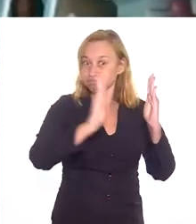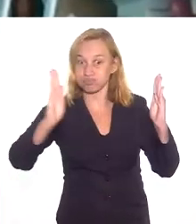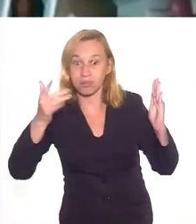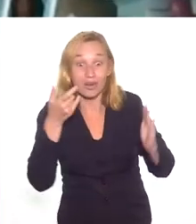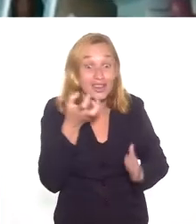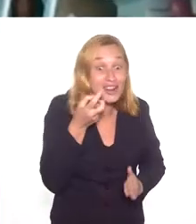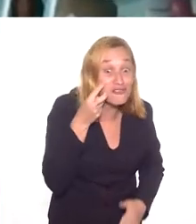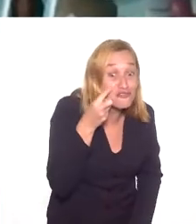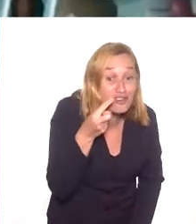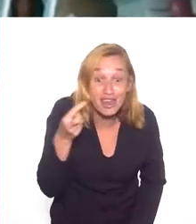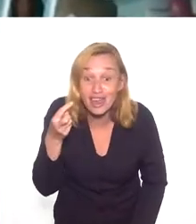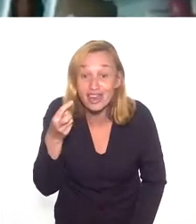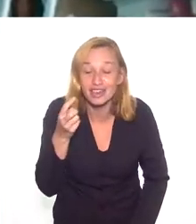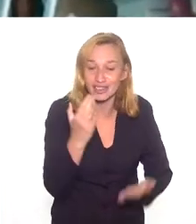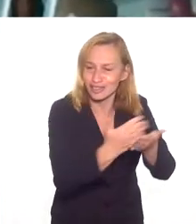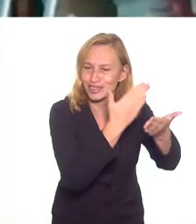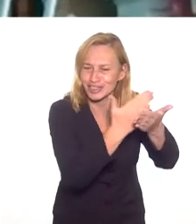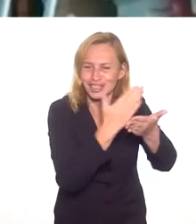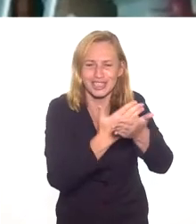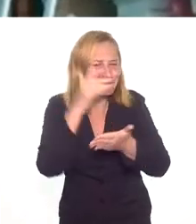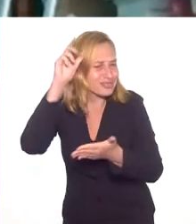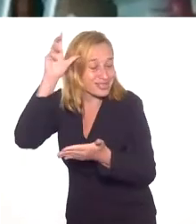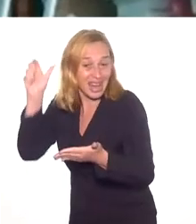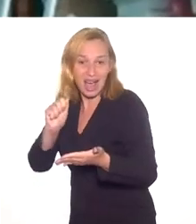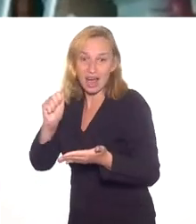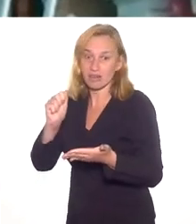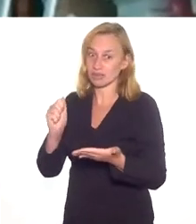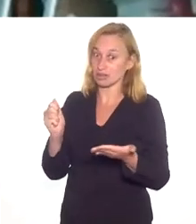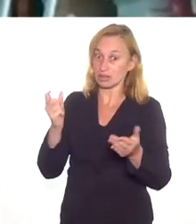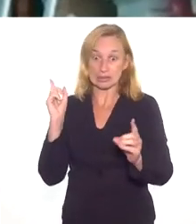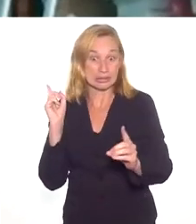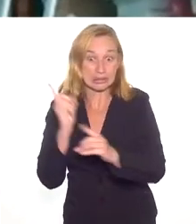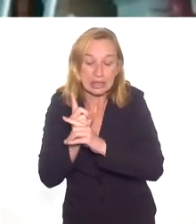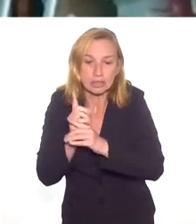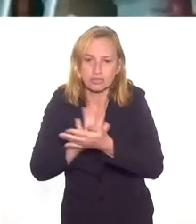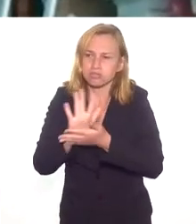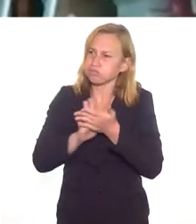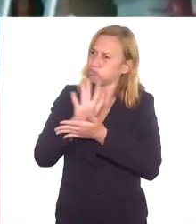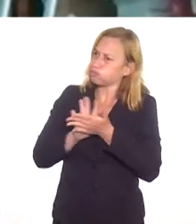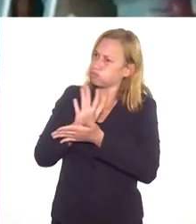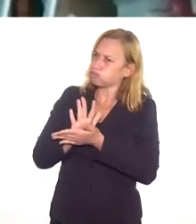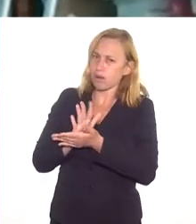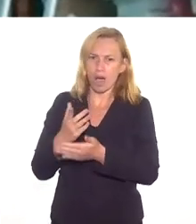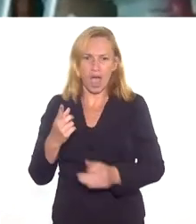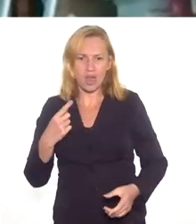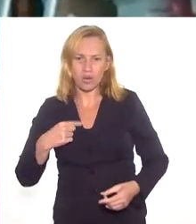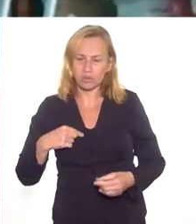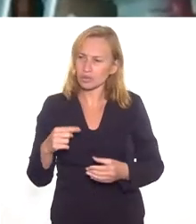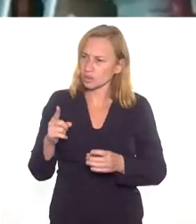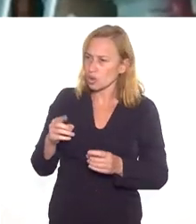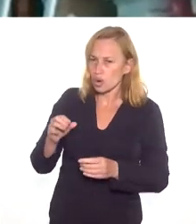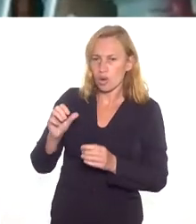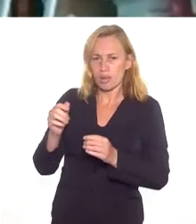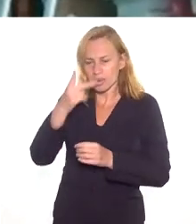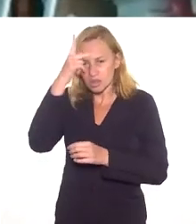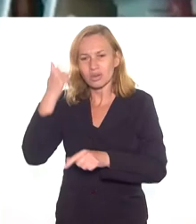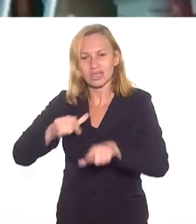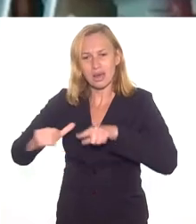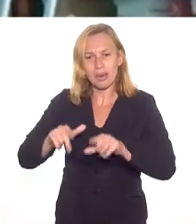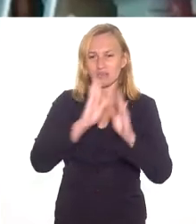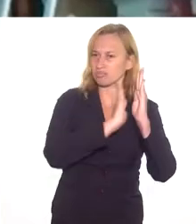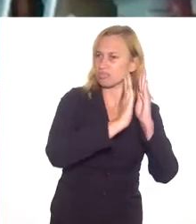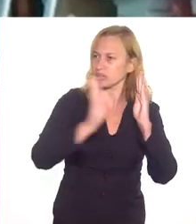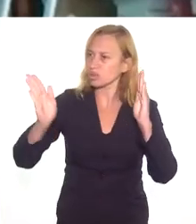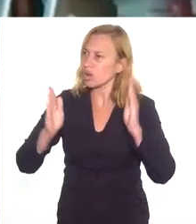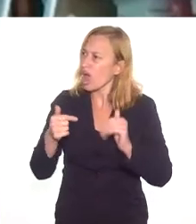a biblioteca. Então, estava querendo ver quais eram os livros sobre a África, eu não encontro nenhum livro. E o chefe, não, um assessor da